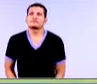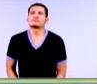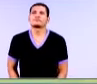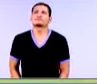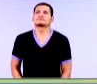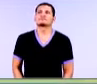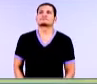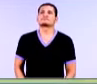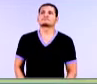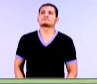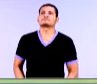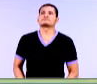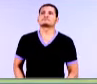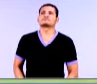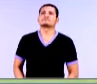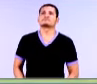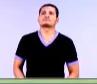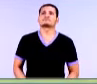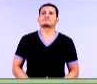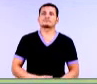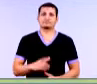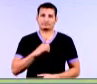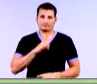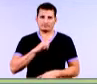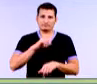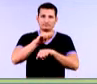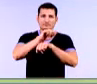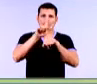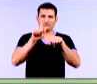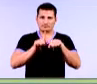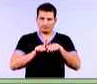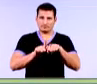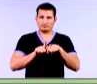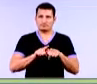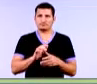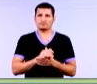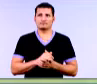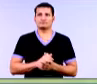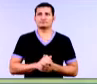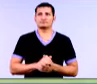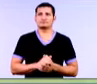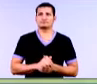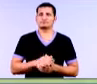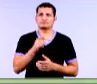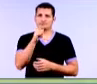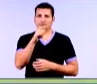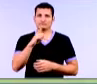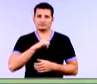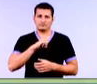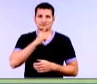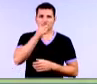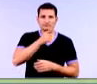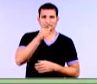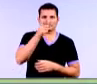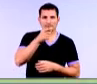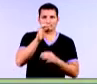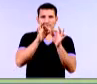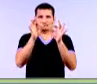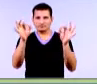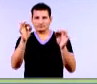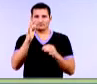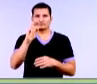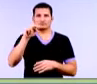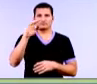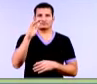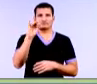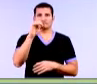Bom, nós temos o nosso algoritmo, onde ele tem os comentários aqui de função, ele tem